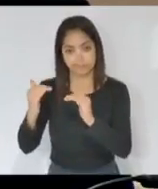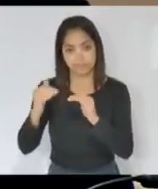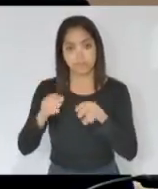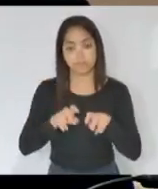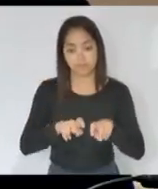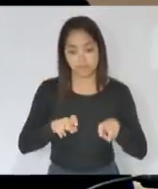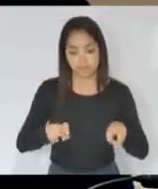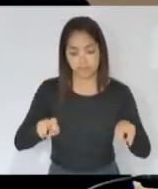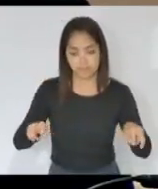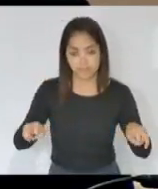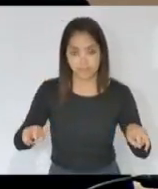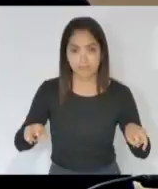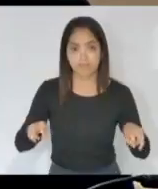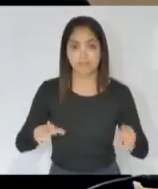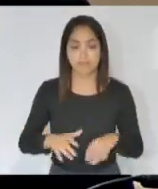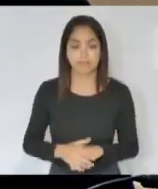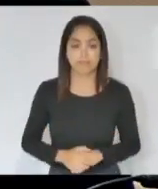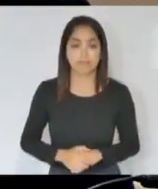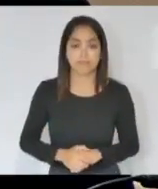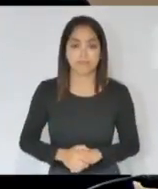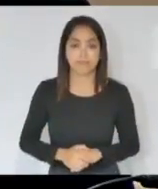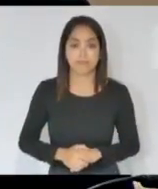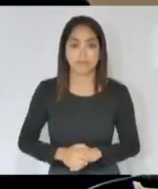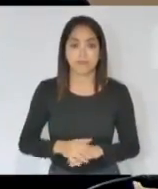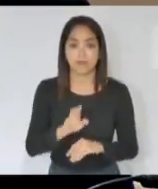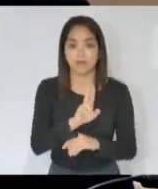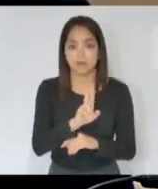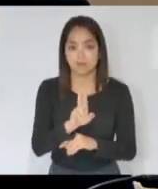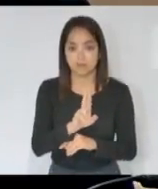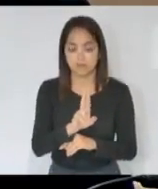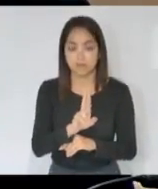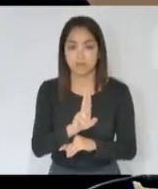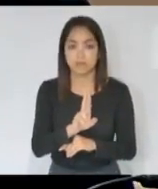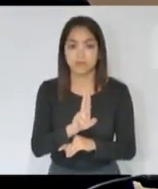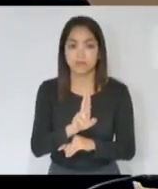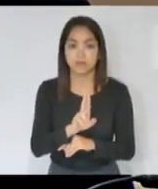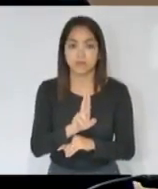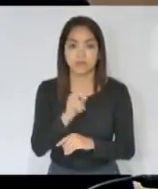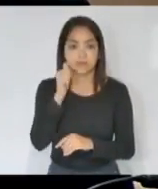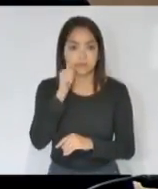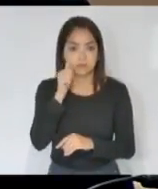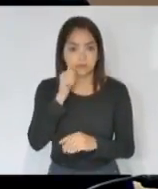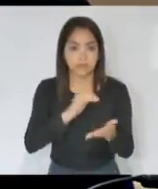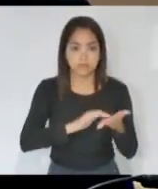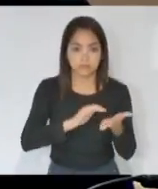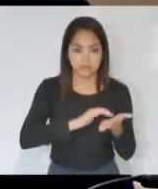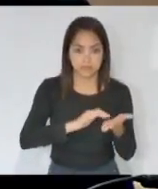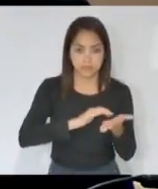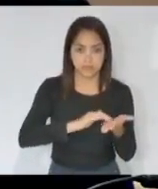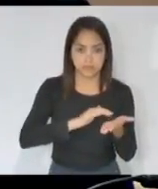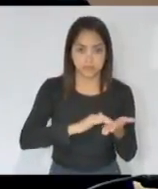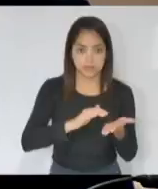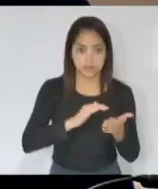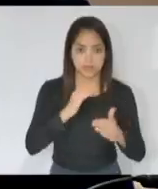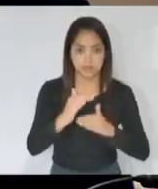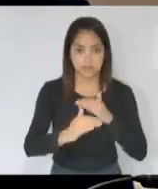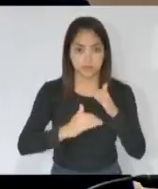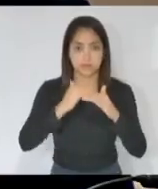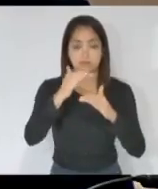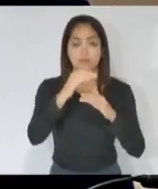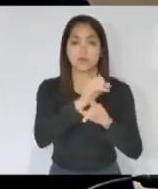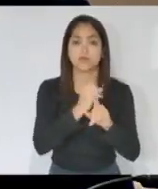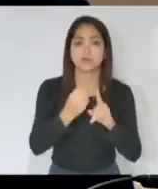foram nominadas para tomarem assento à mesa. Excelentíssima senhora secretária de Desenvolvimento